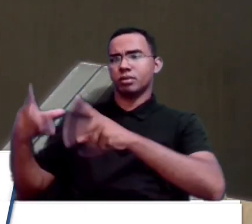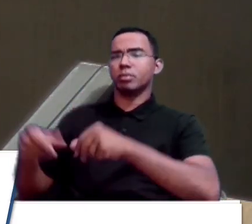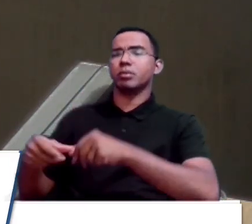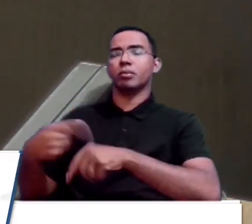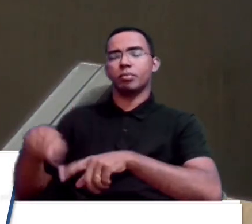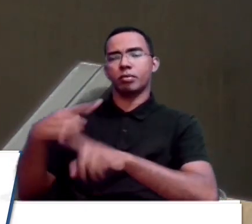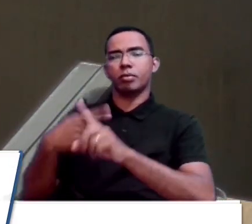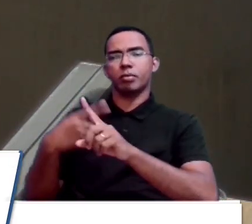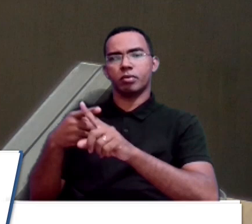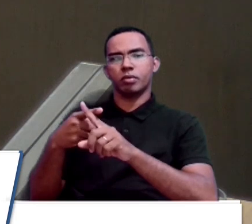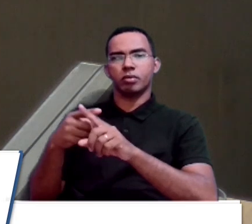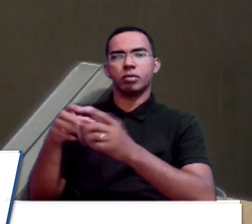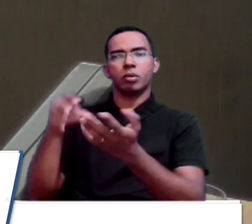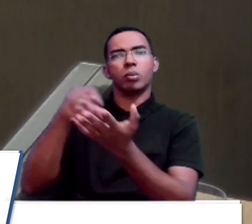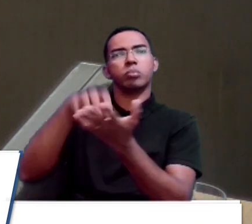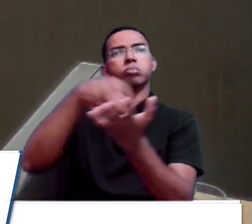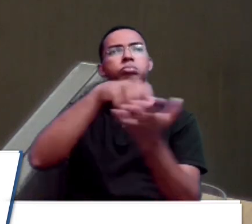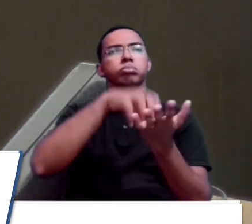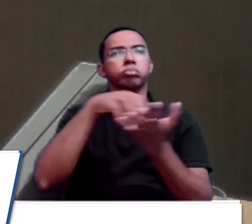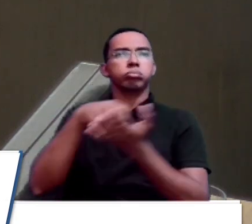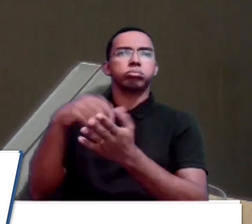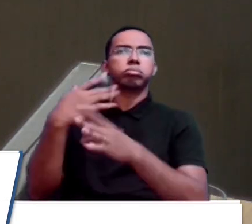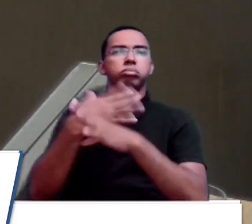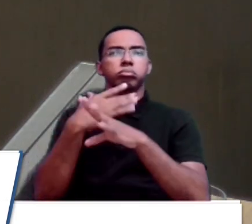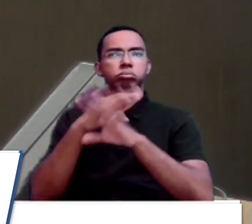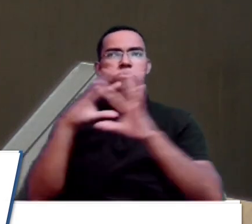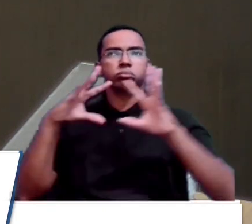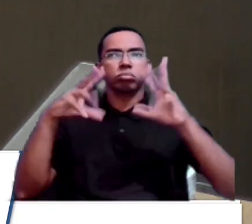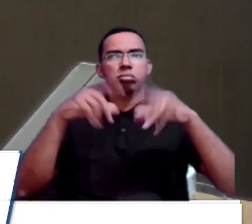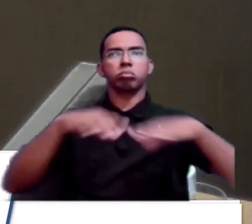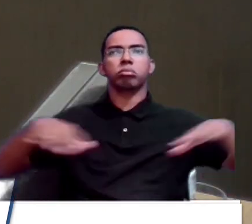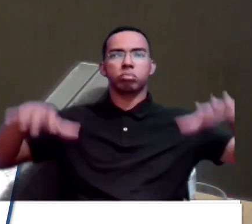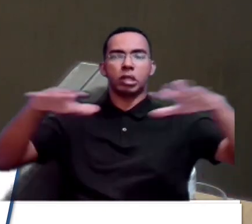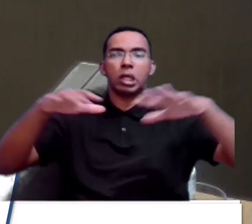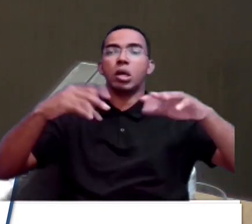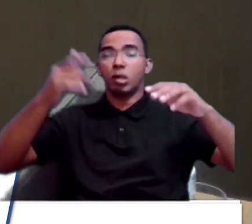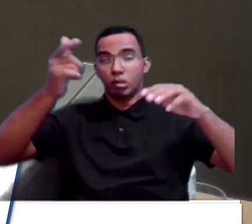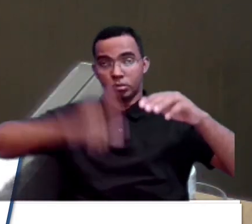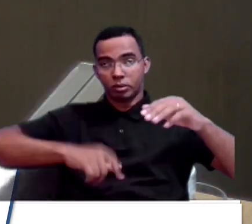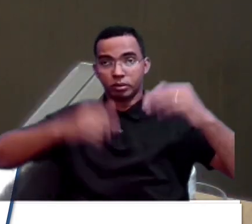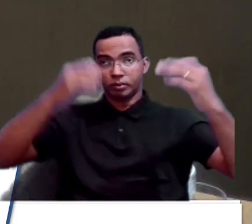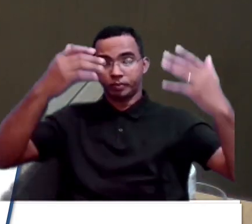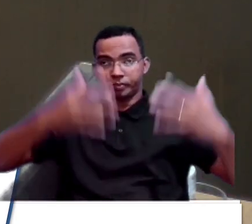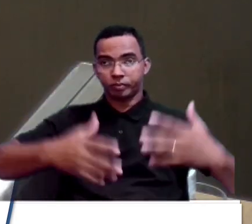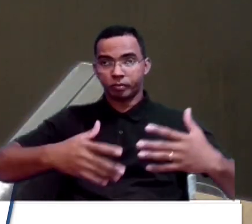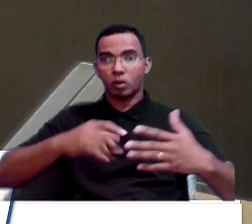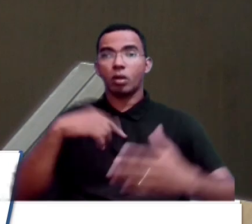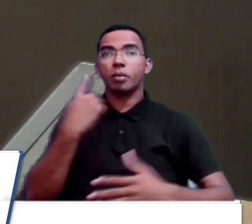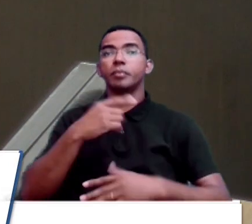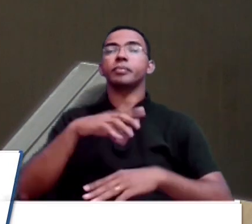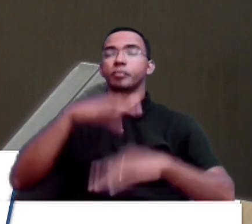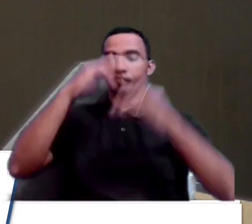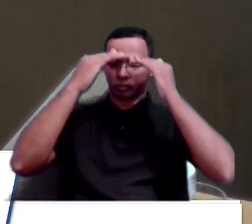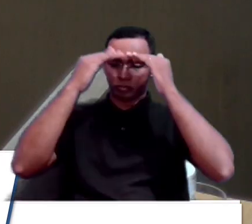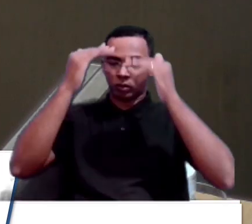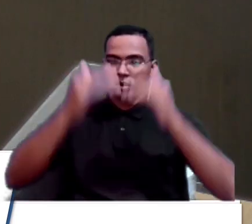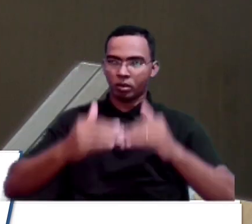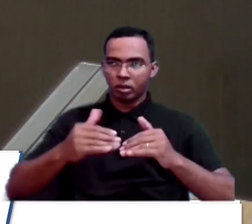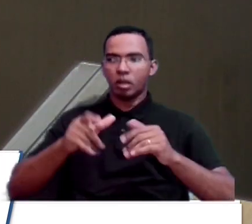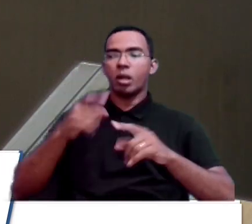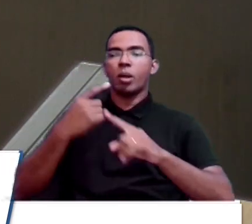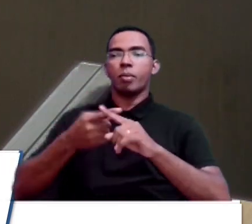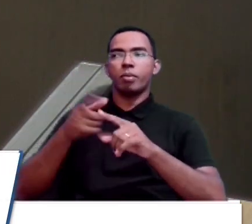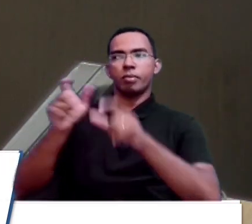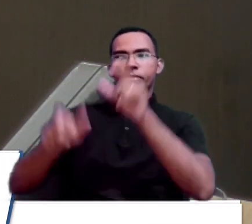estão na cidade toda. E eu torno a falar, a gente respeita, são pessoas